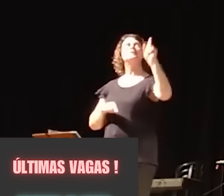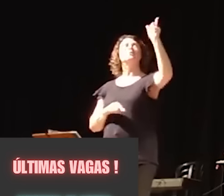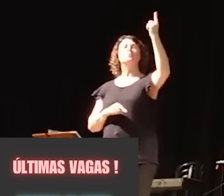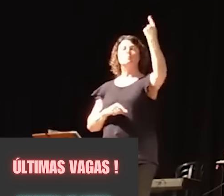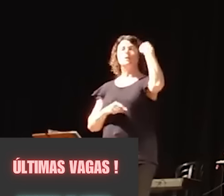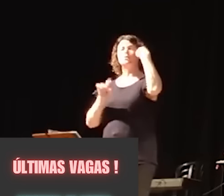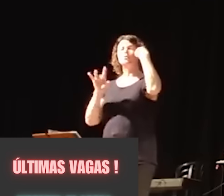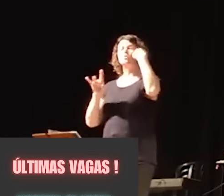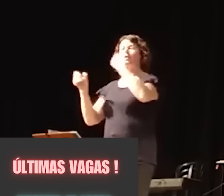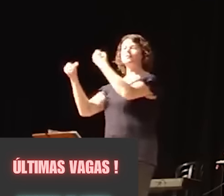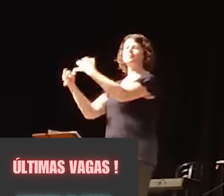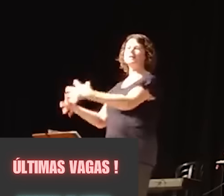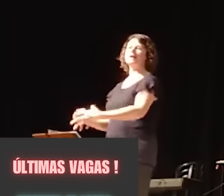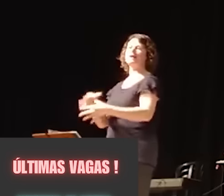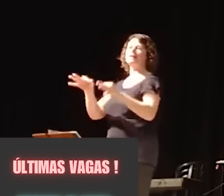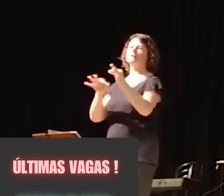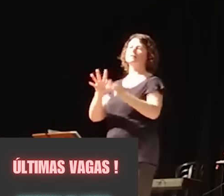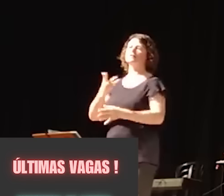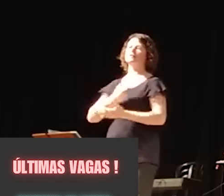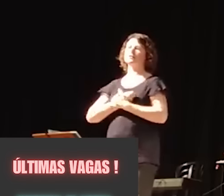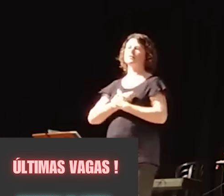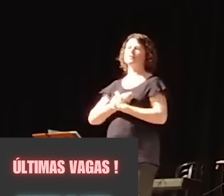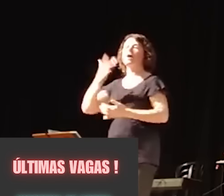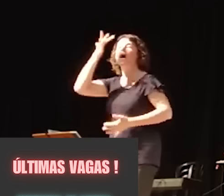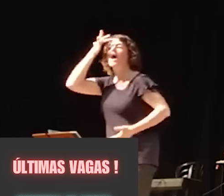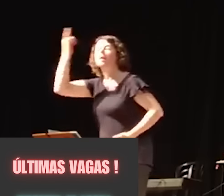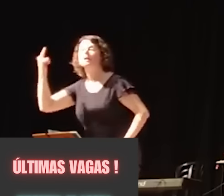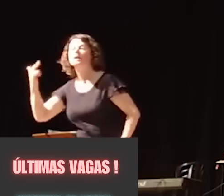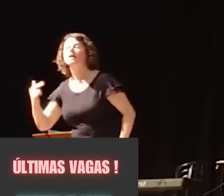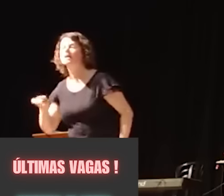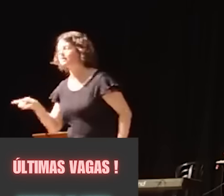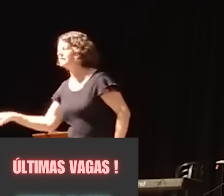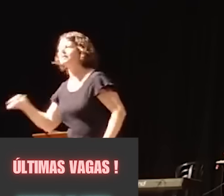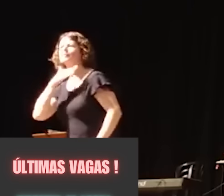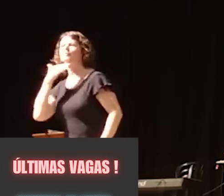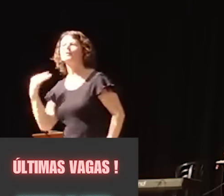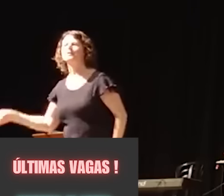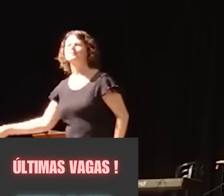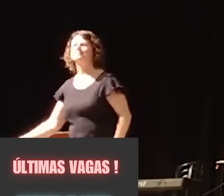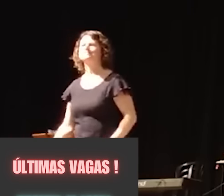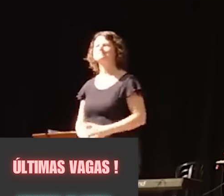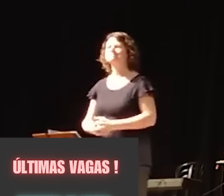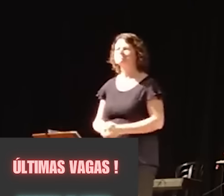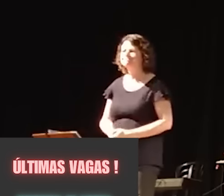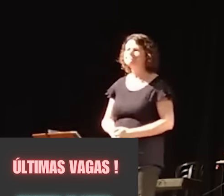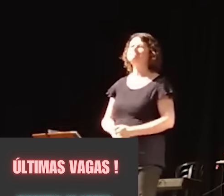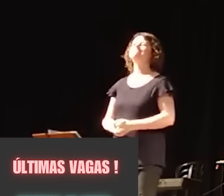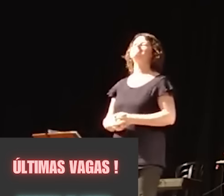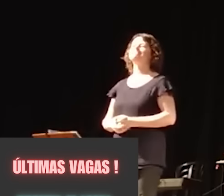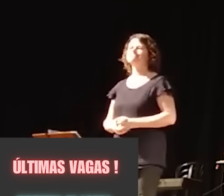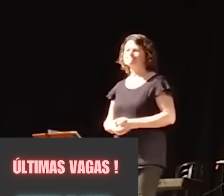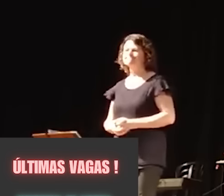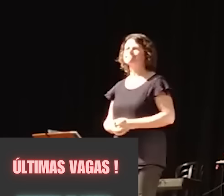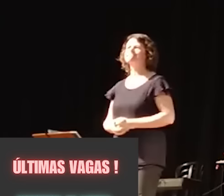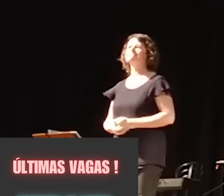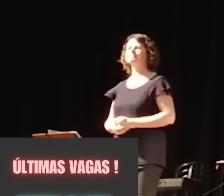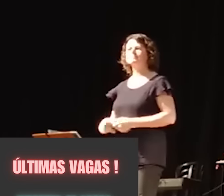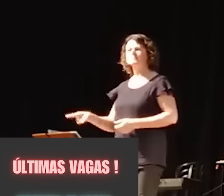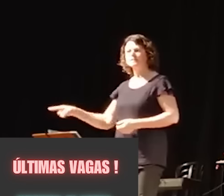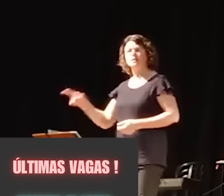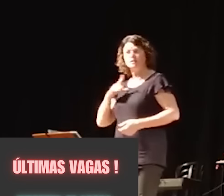seguinte aquele H morreu ele pastou aquele tava bem T pensando que ele tava lá cenando na UTI não